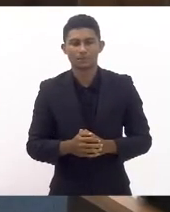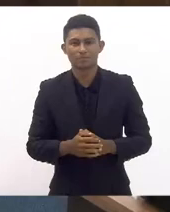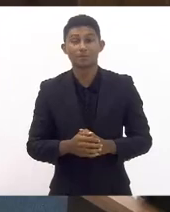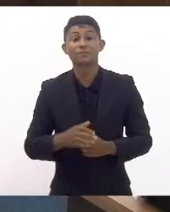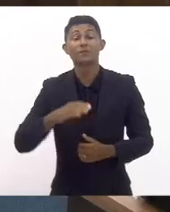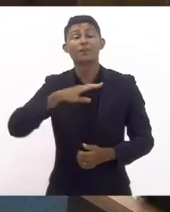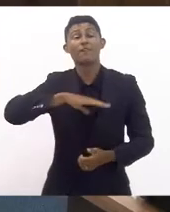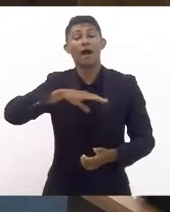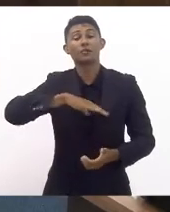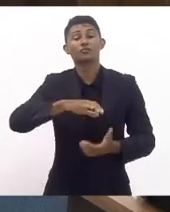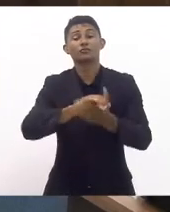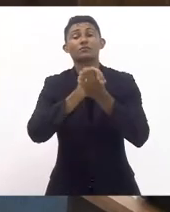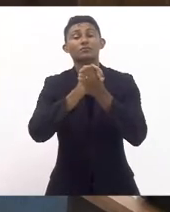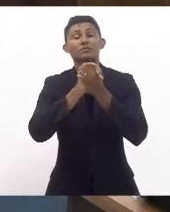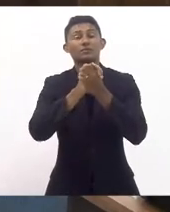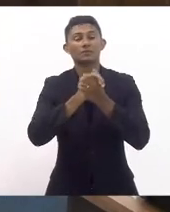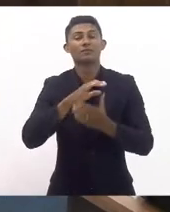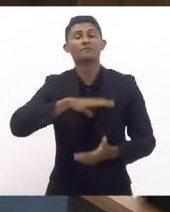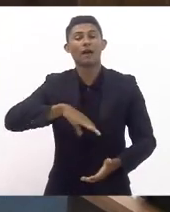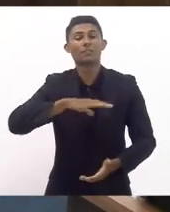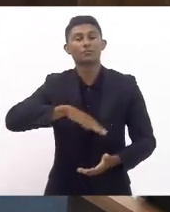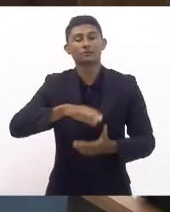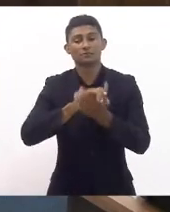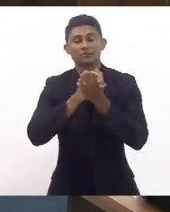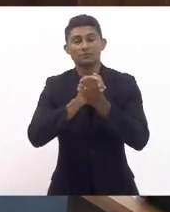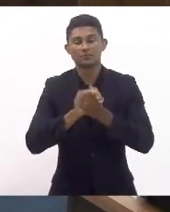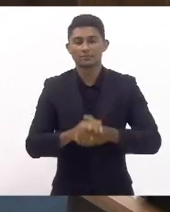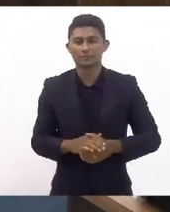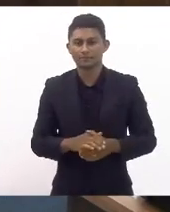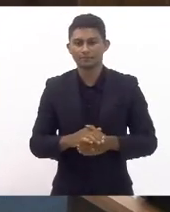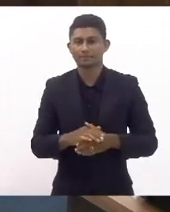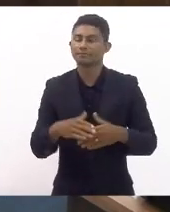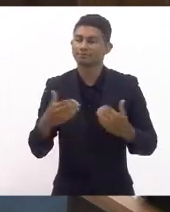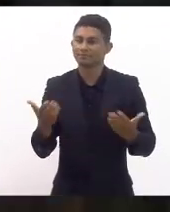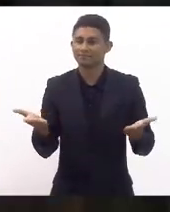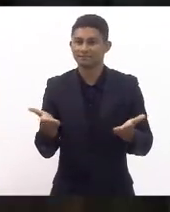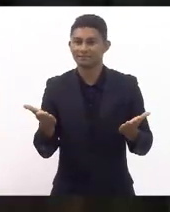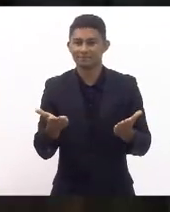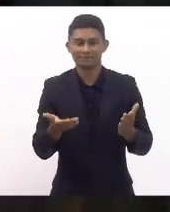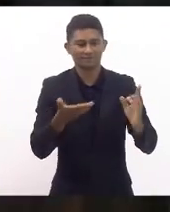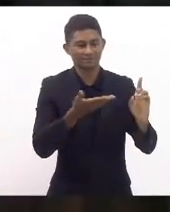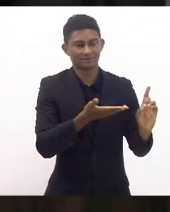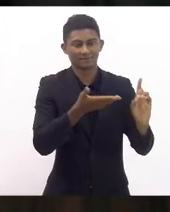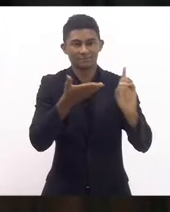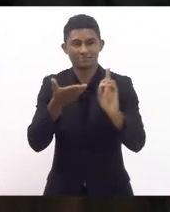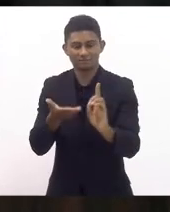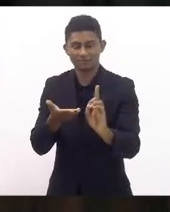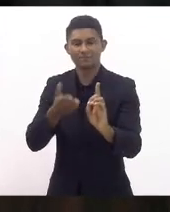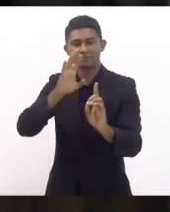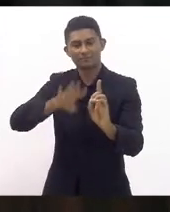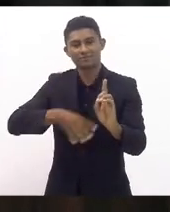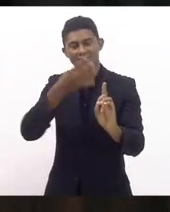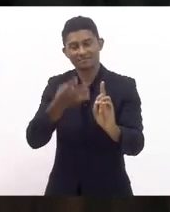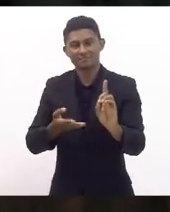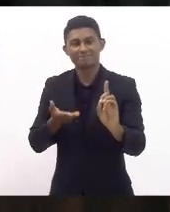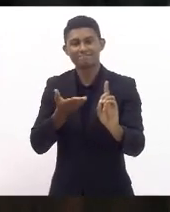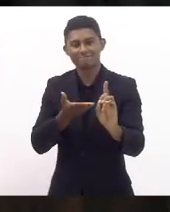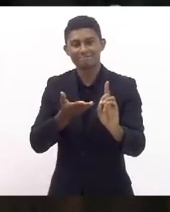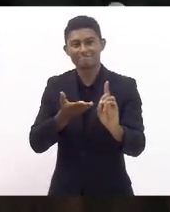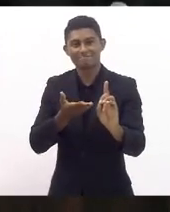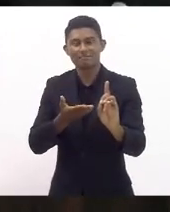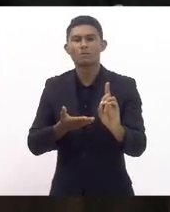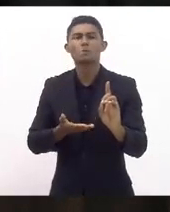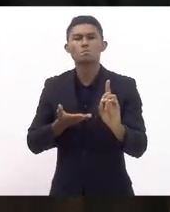Complementa, complementa aí. Com a palavra, tão esperado orador da noite, homenageado, o